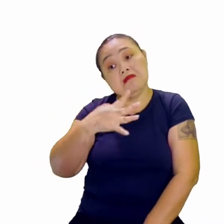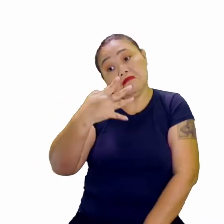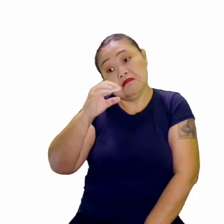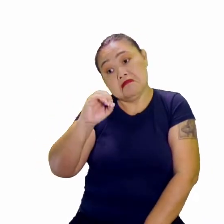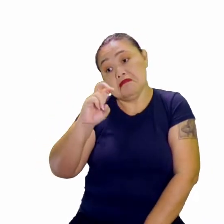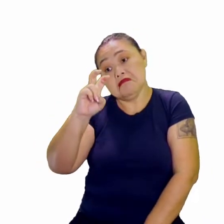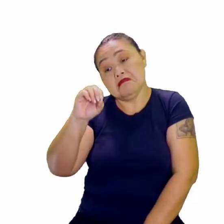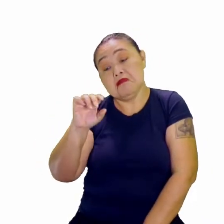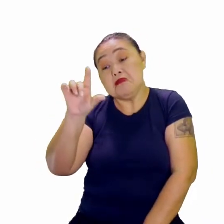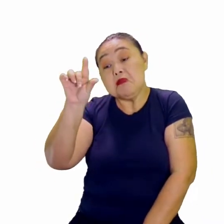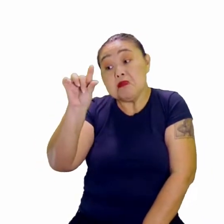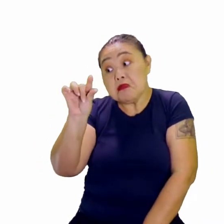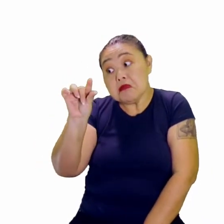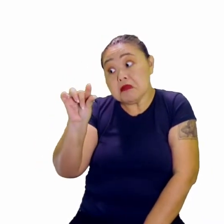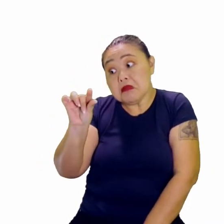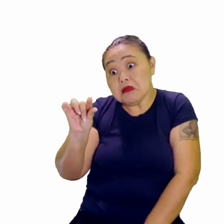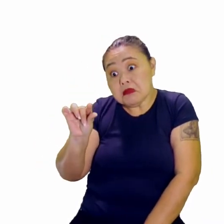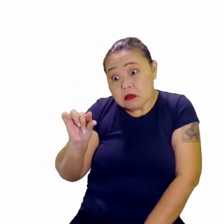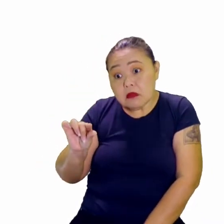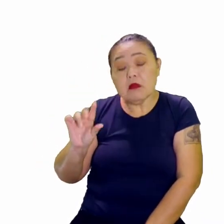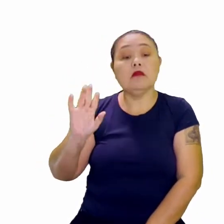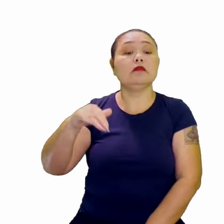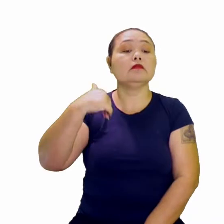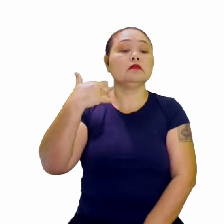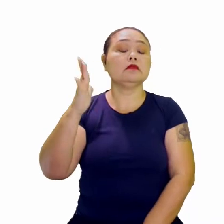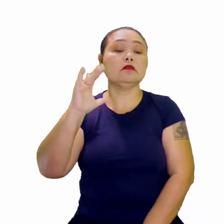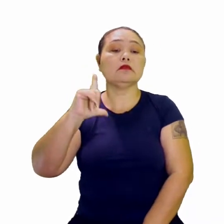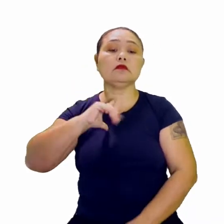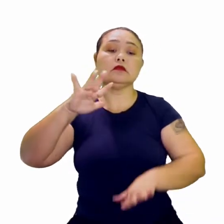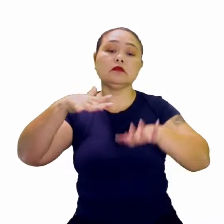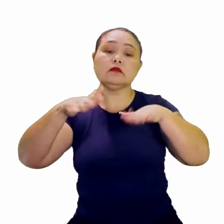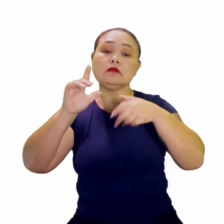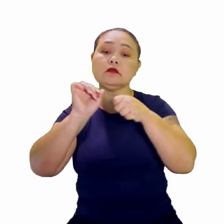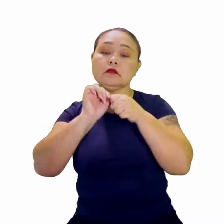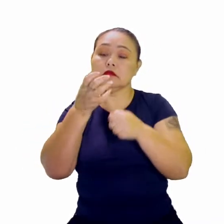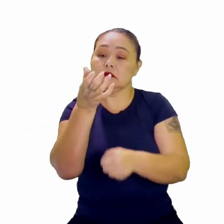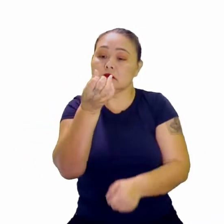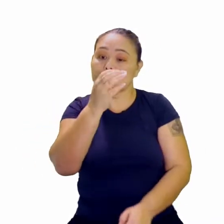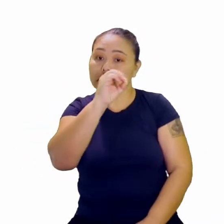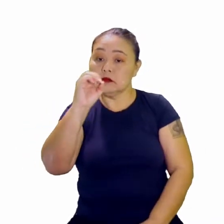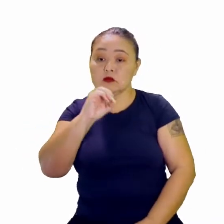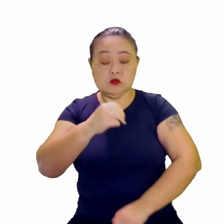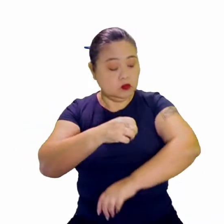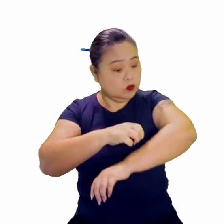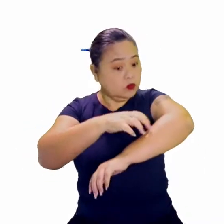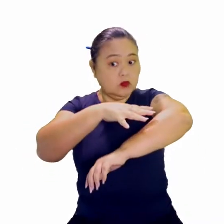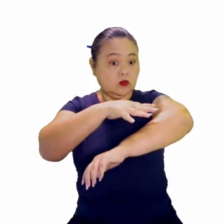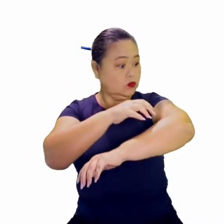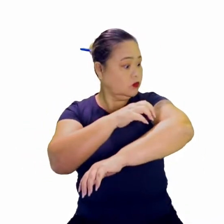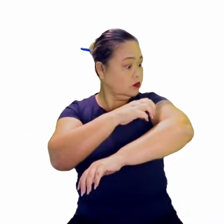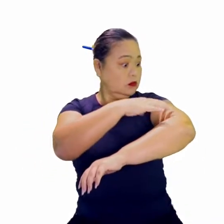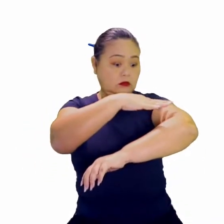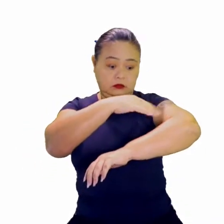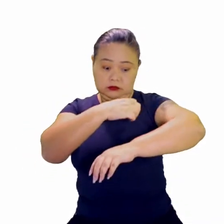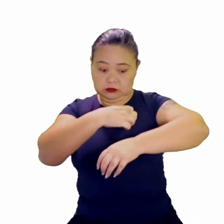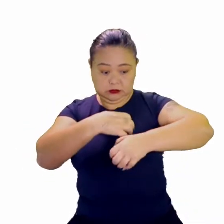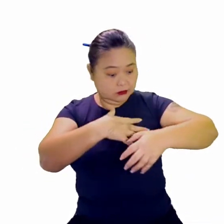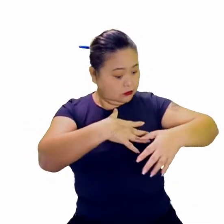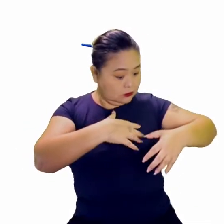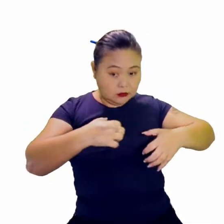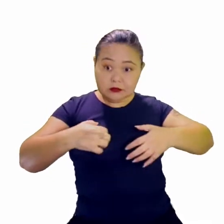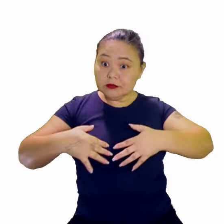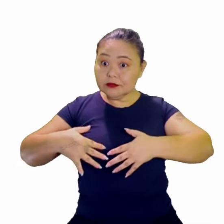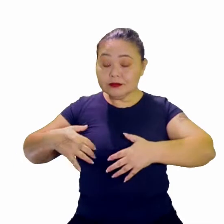você ter pouco, bem menos, né? Nós temos aproximadamente 600 músculos, imagina ali a quantidade